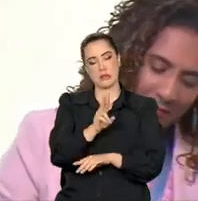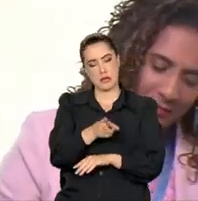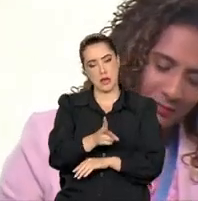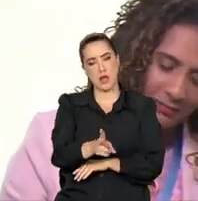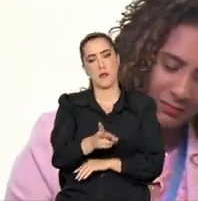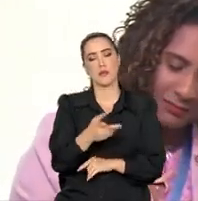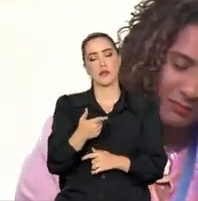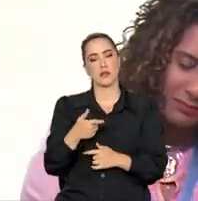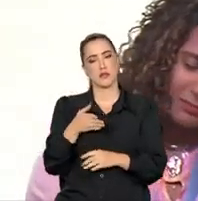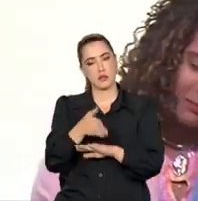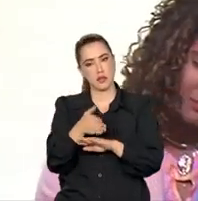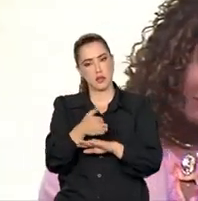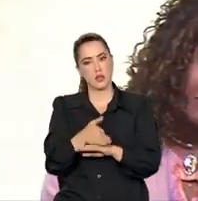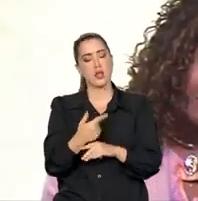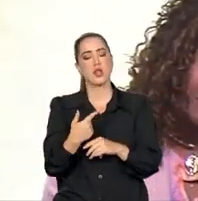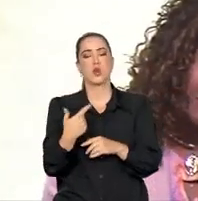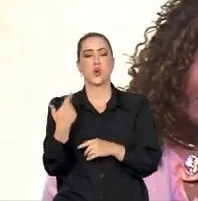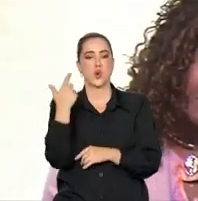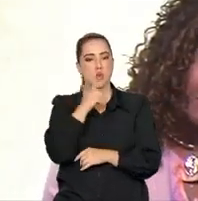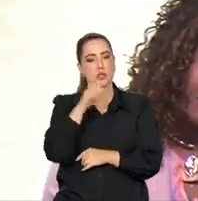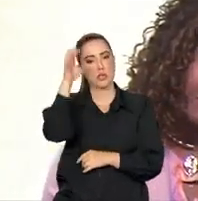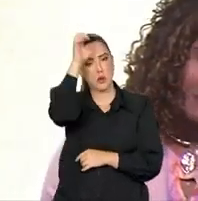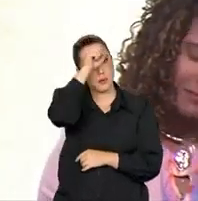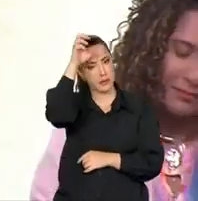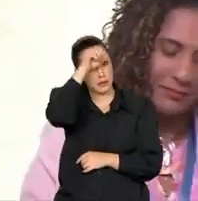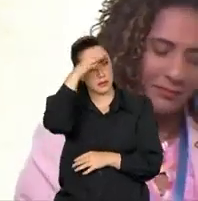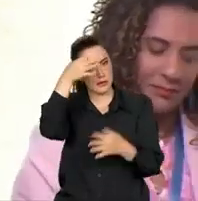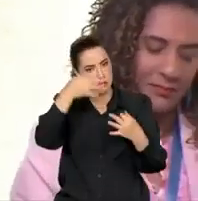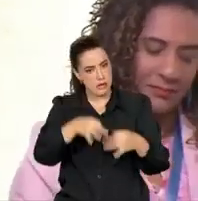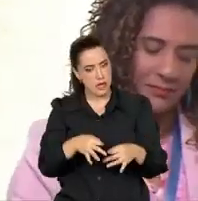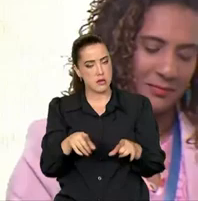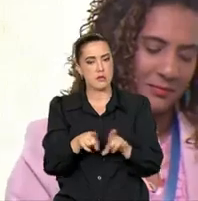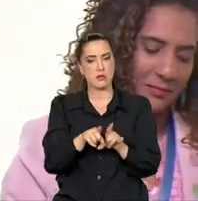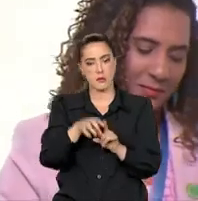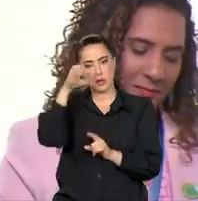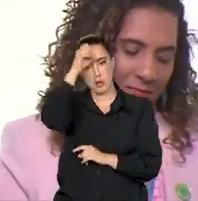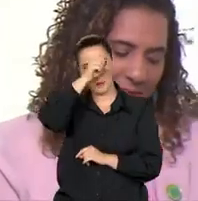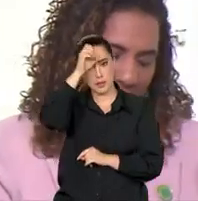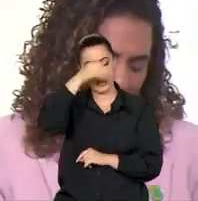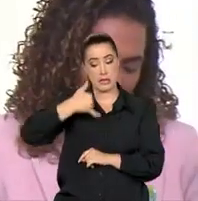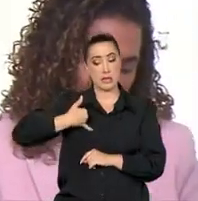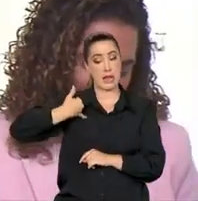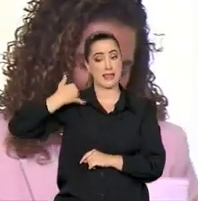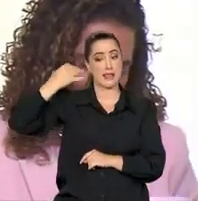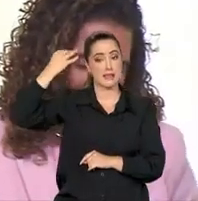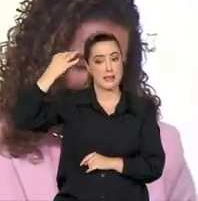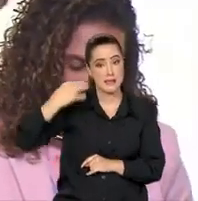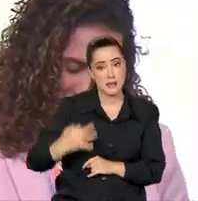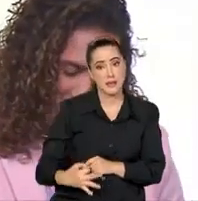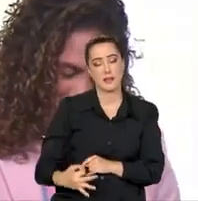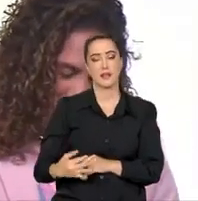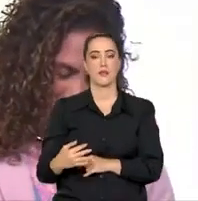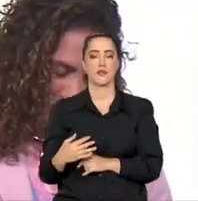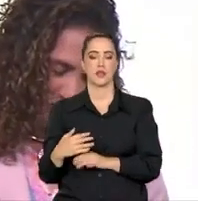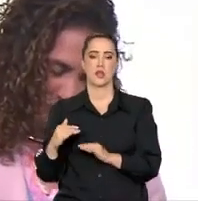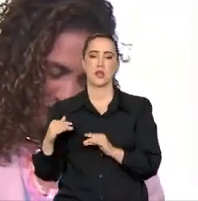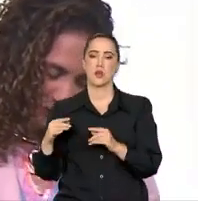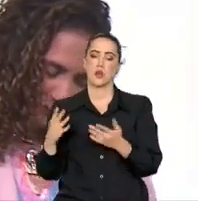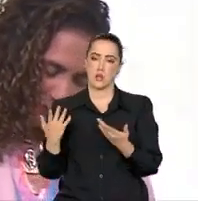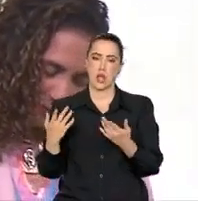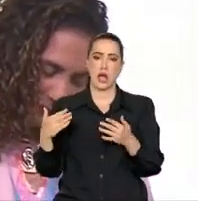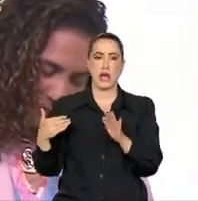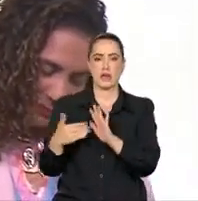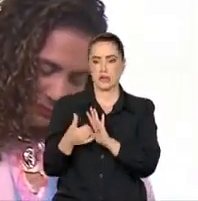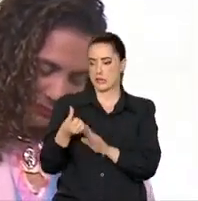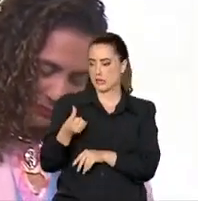tendo aproveitamento, ou seja, aprendizado, inclusive o aprendizado na idade certa, o ideal é já até